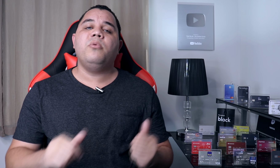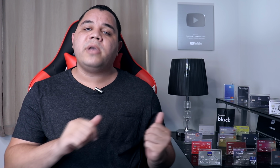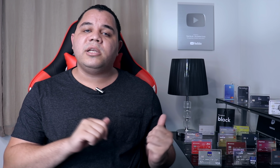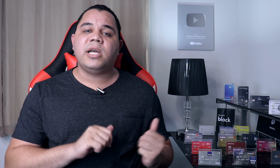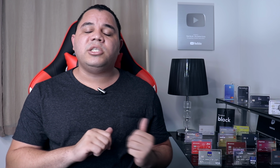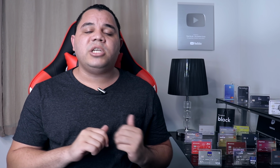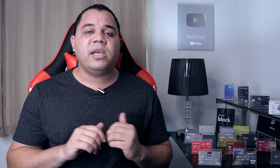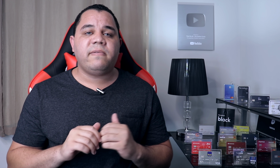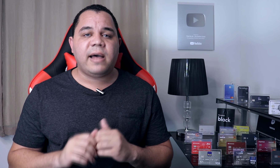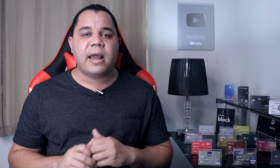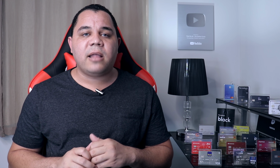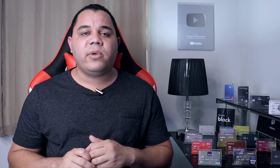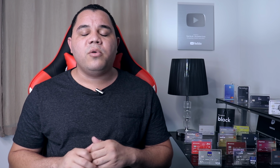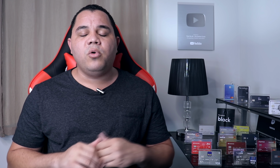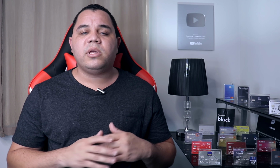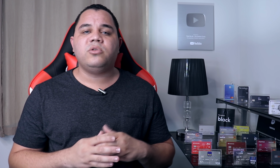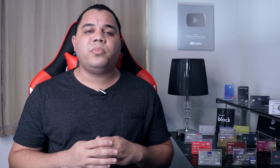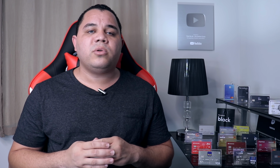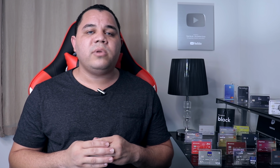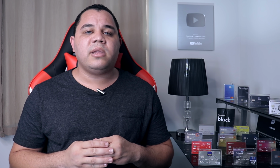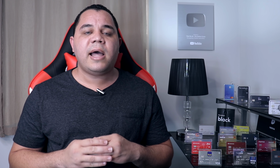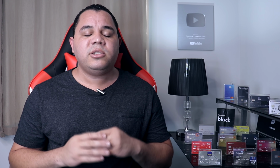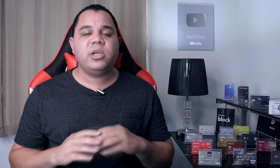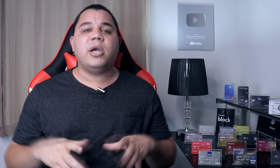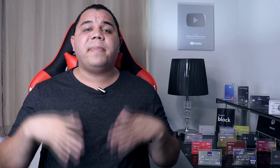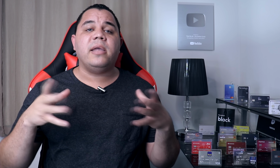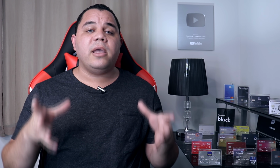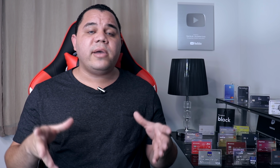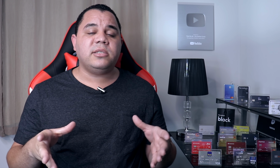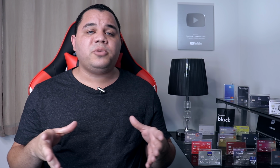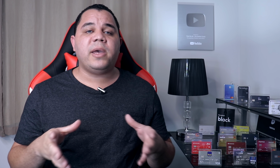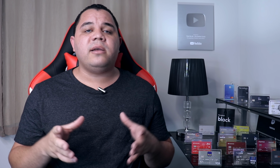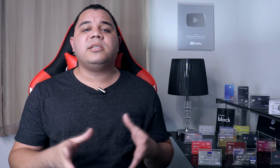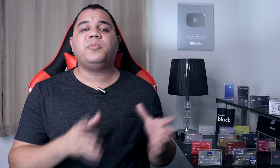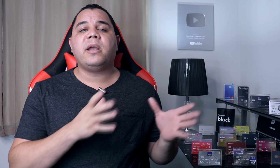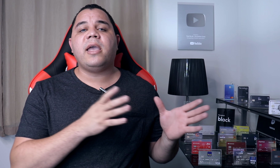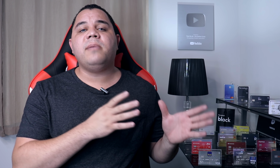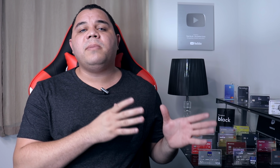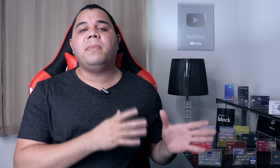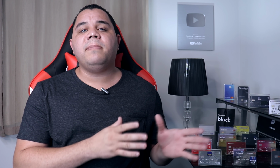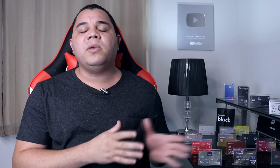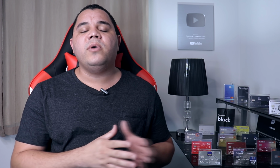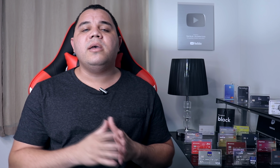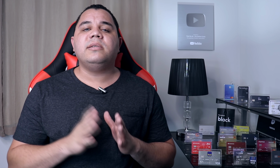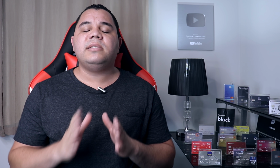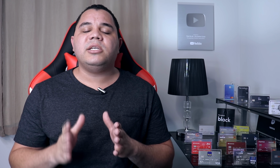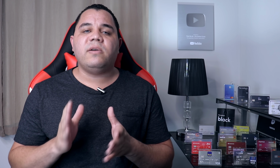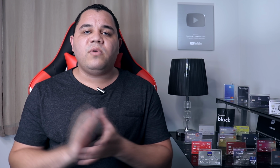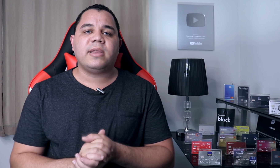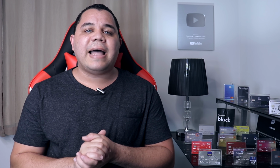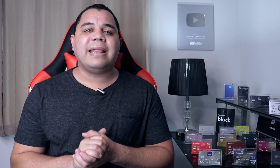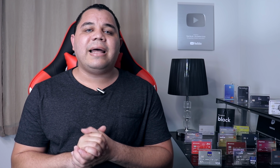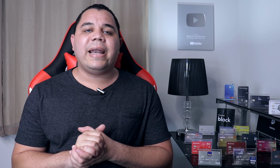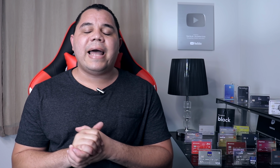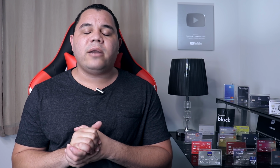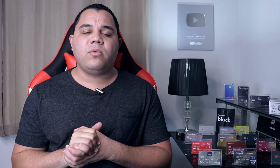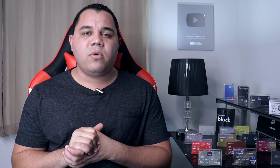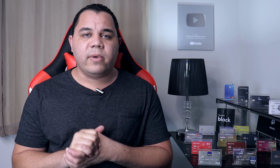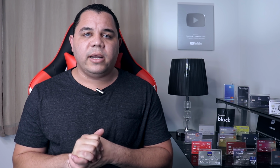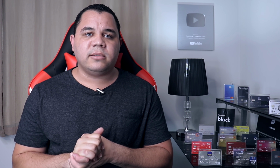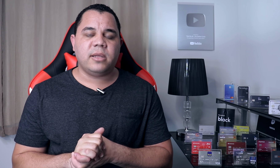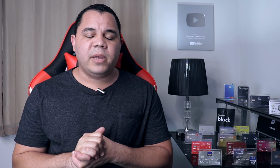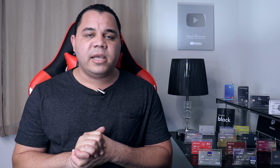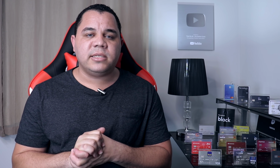reafirma, porque ele já tinha falado em outras oportunidades, já perdeu as esperanças para que a MP1000 seja votada lá